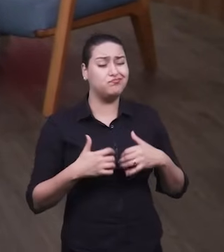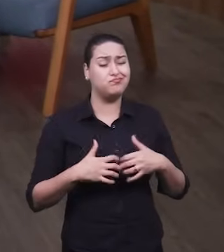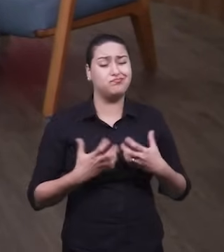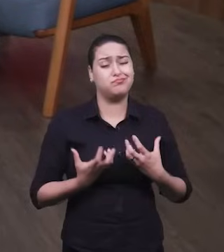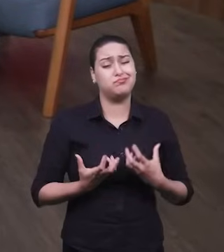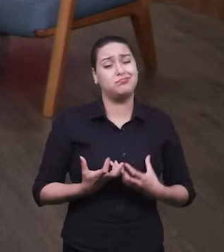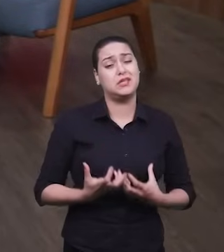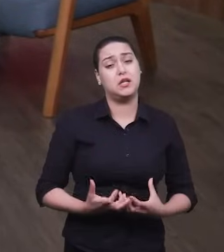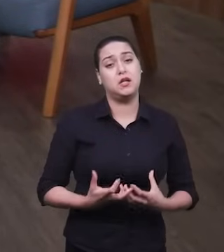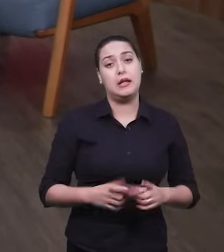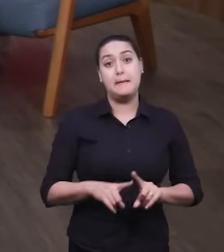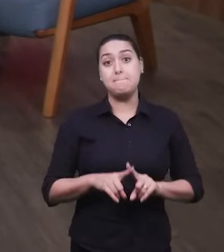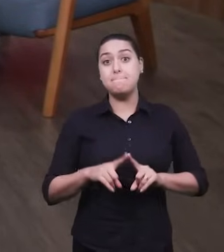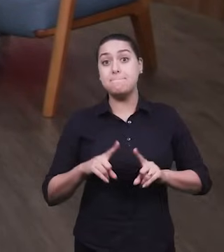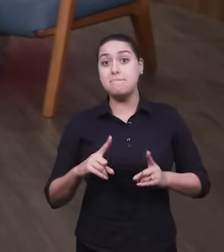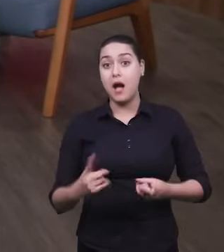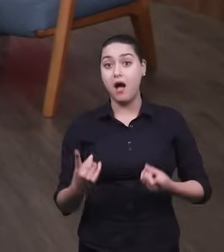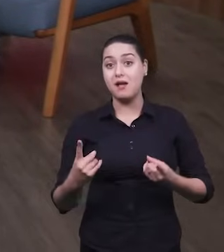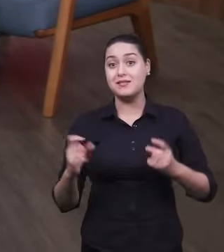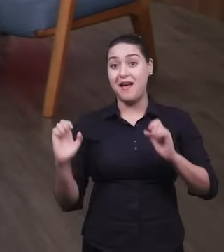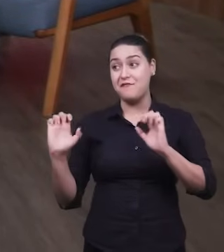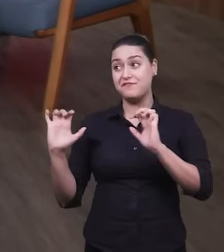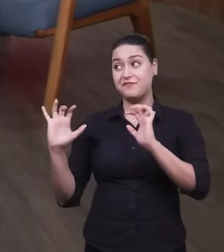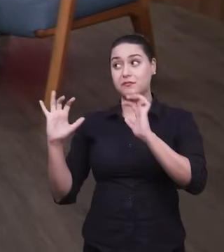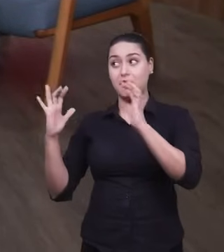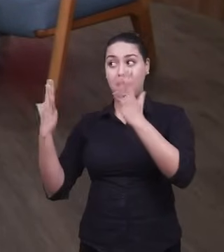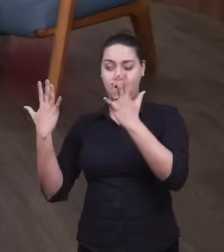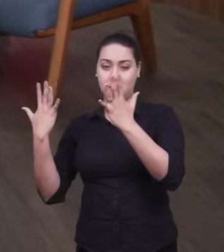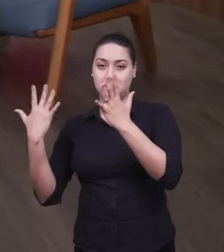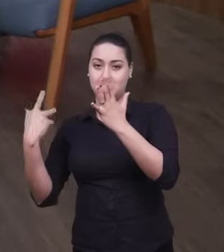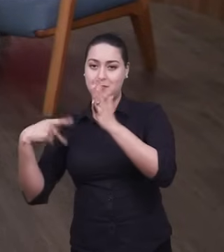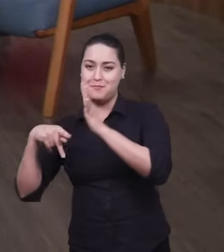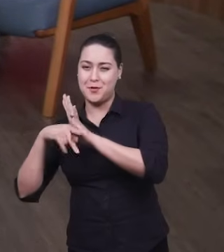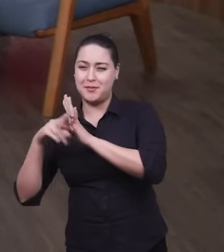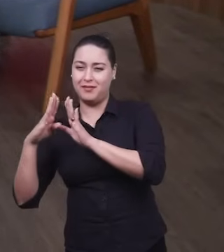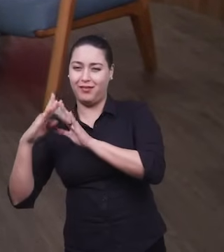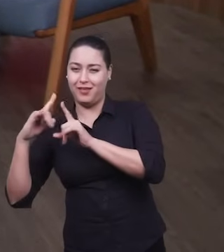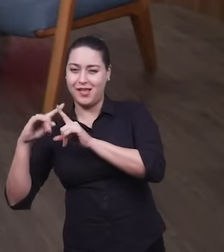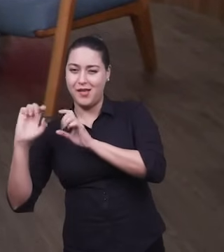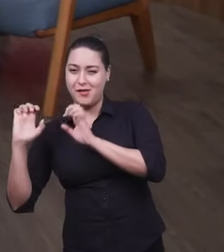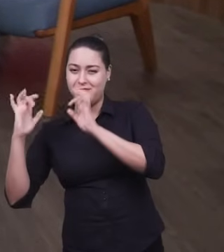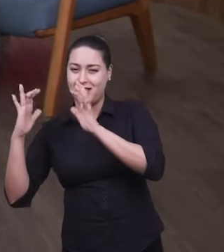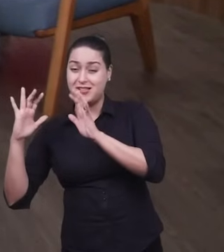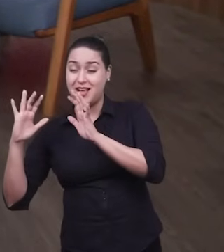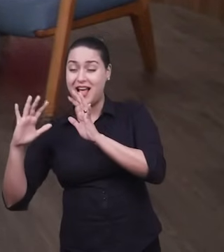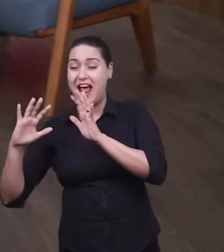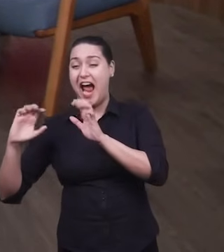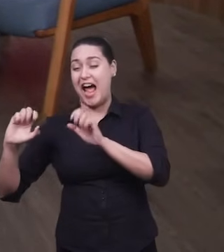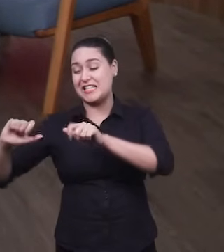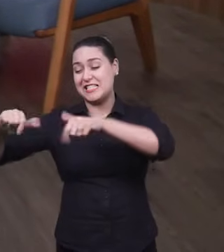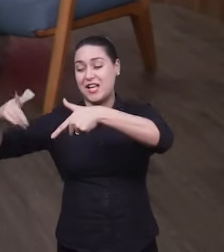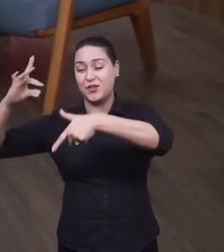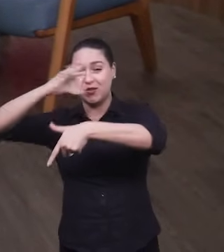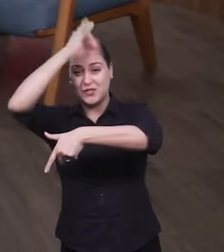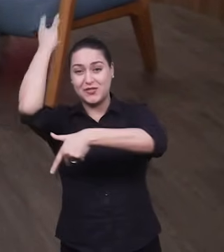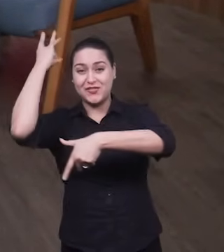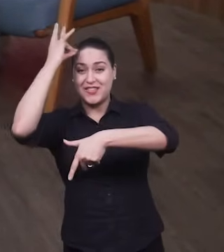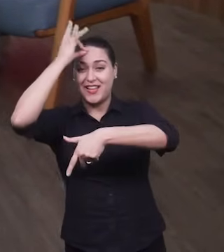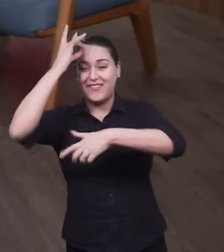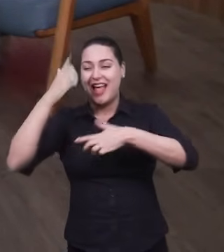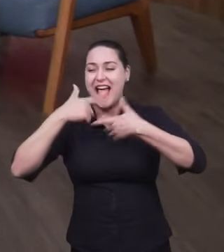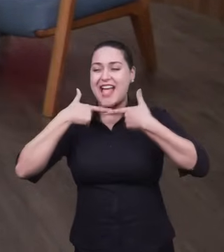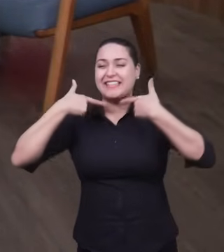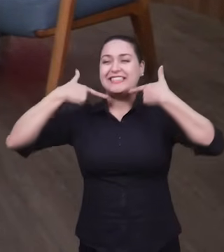Bom, enfim. Mas a festa do Espírito Santo, ela repercute, A gente volta, chega em casa, compartilha com a